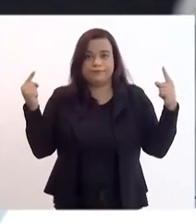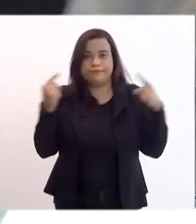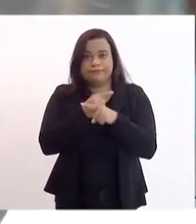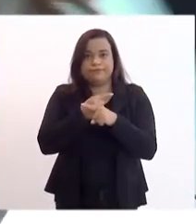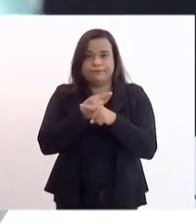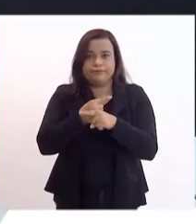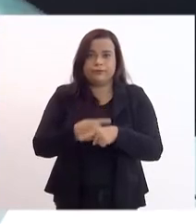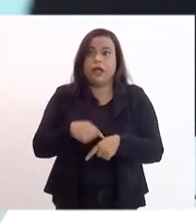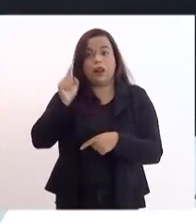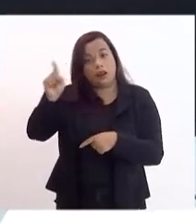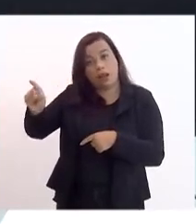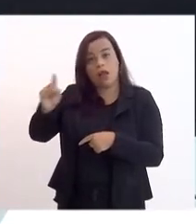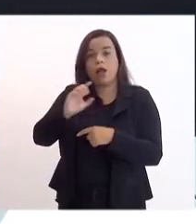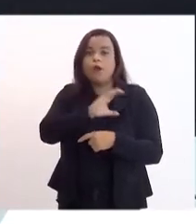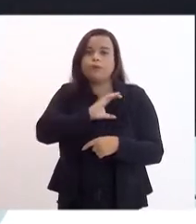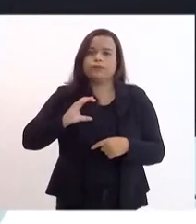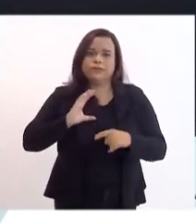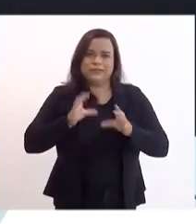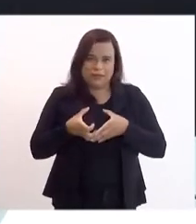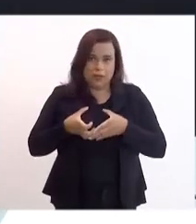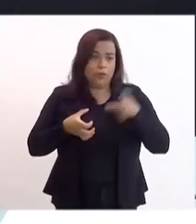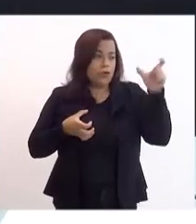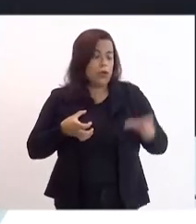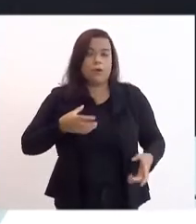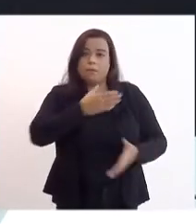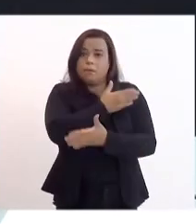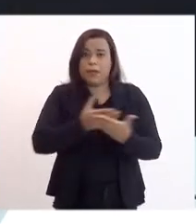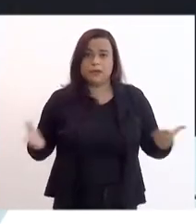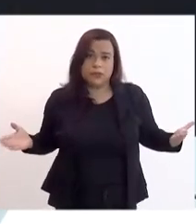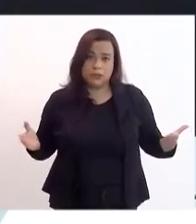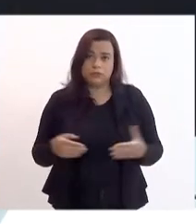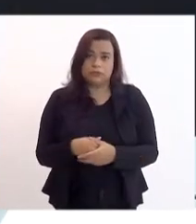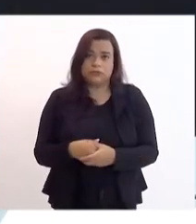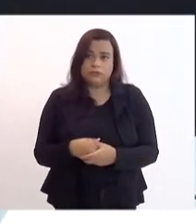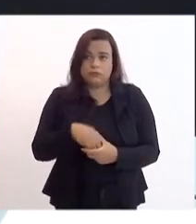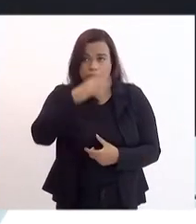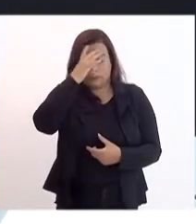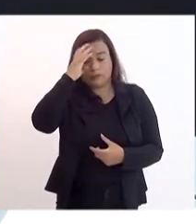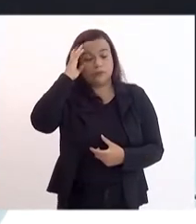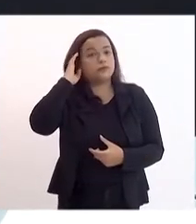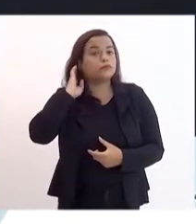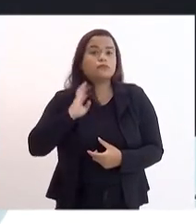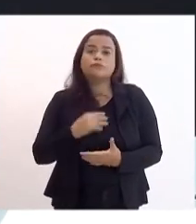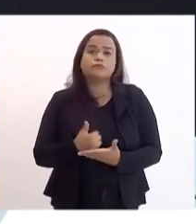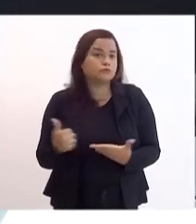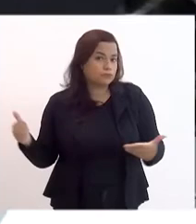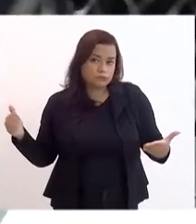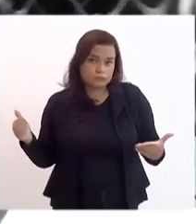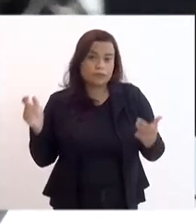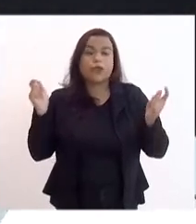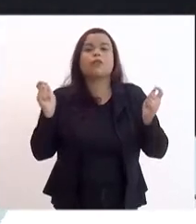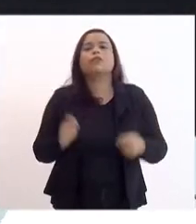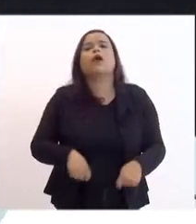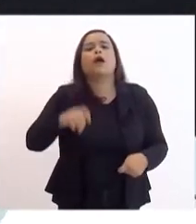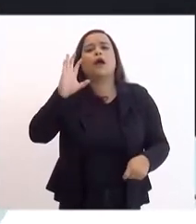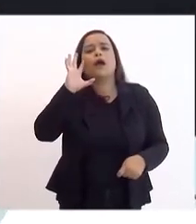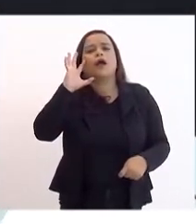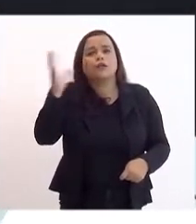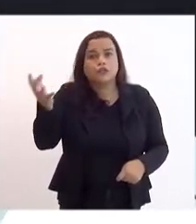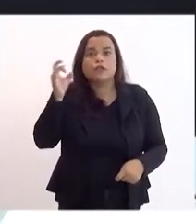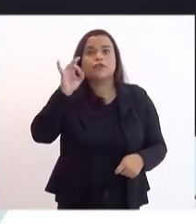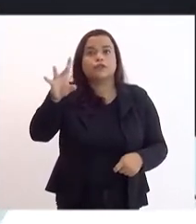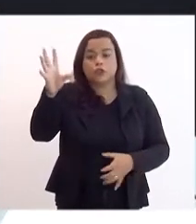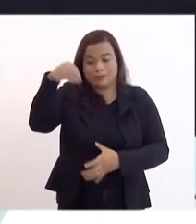comissão. Ele perdeu. Uhum. Inês é morta. Ele só pode resolver essa questão em